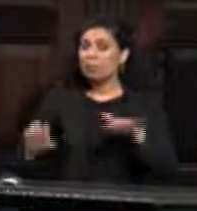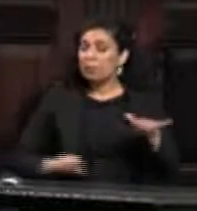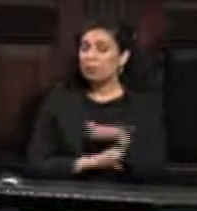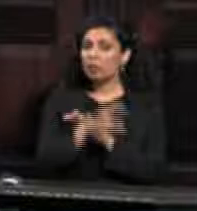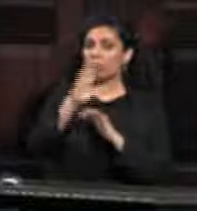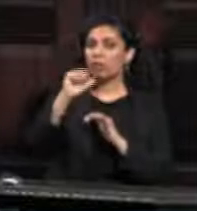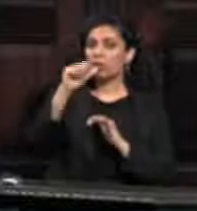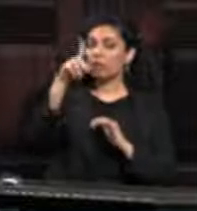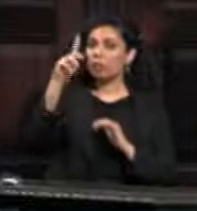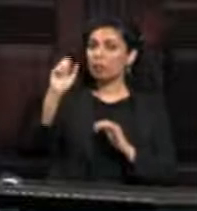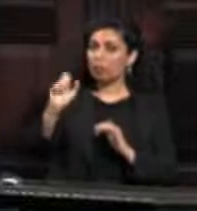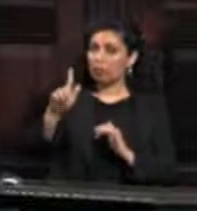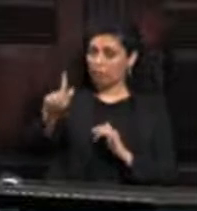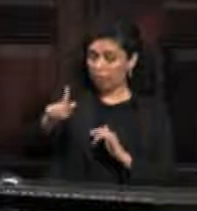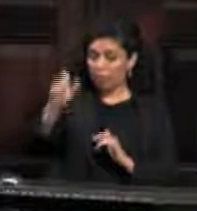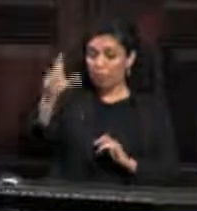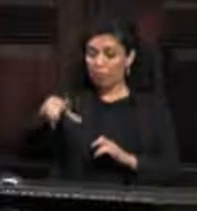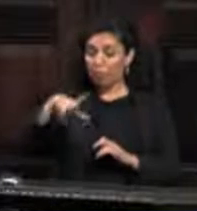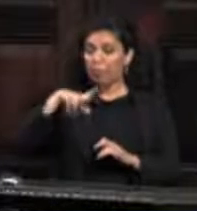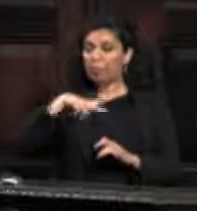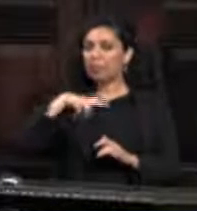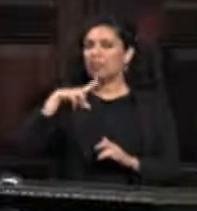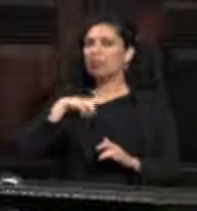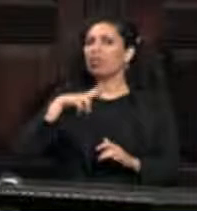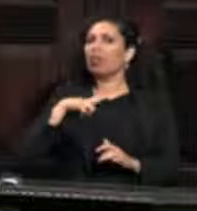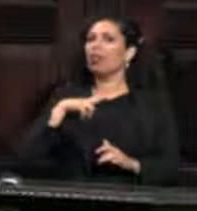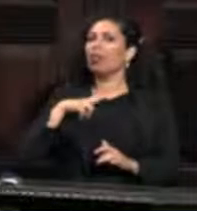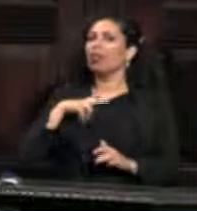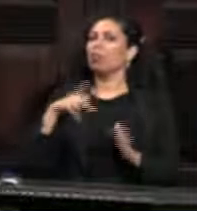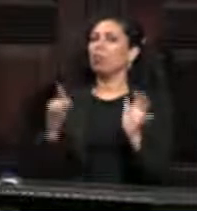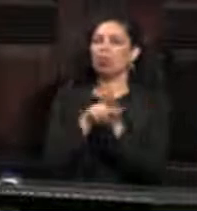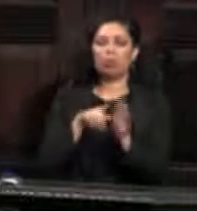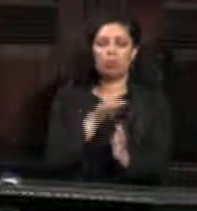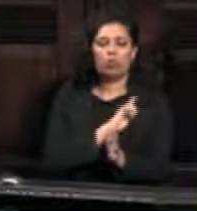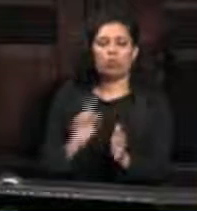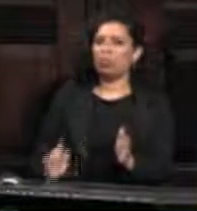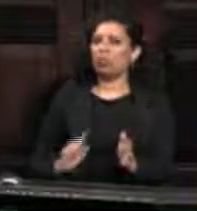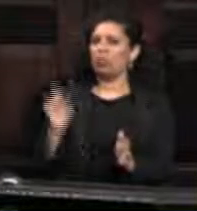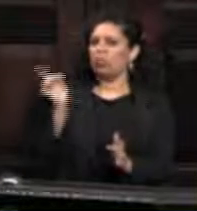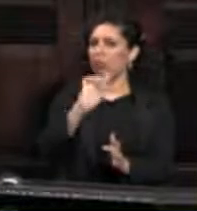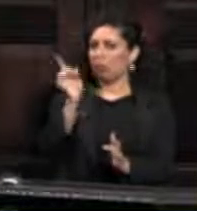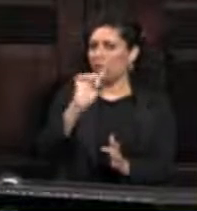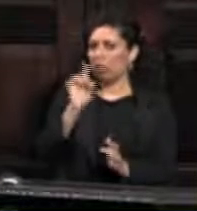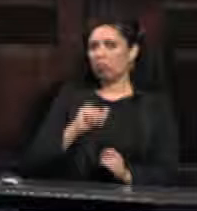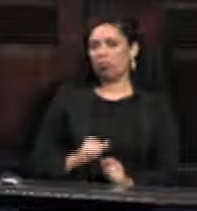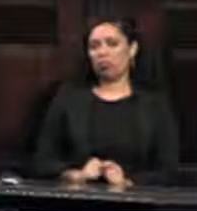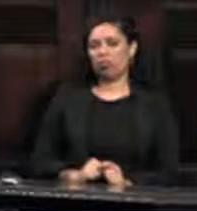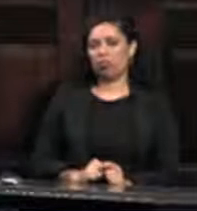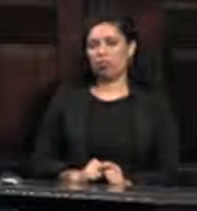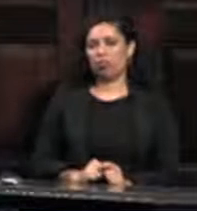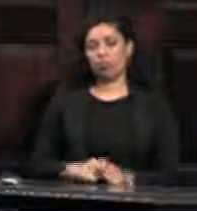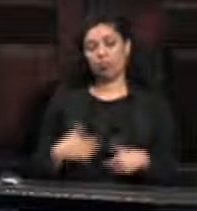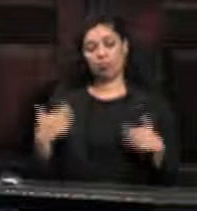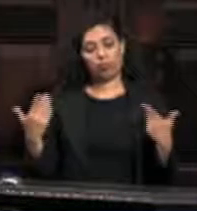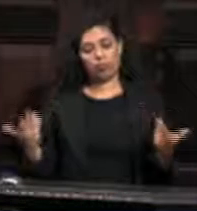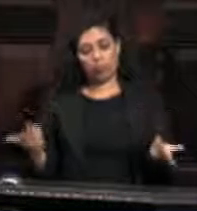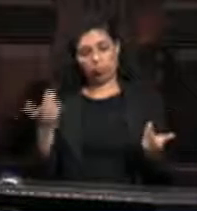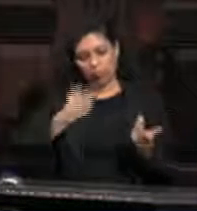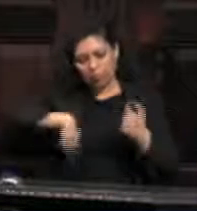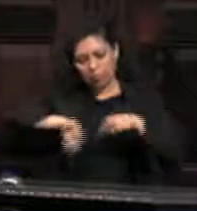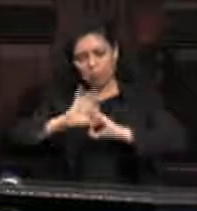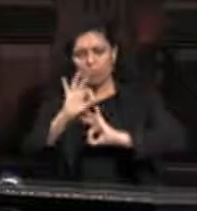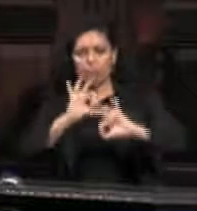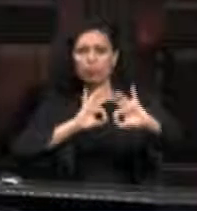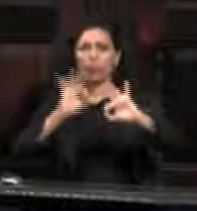privado, deixar isso bem claro. É um ente privado, não é público. Então, diante disso, fizemos